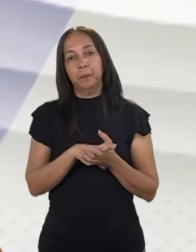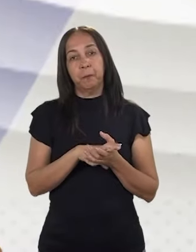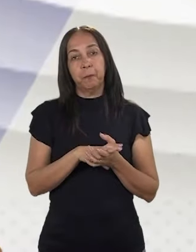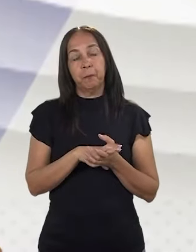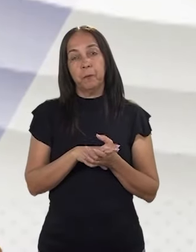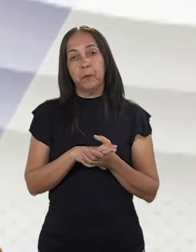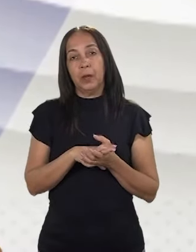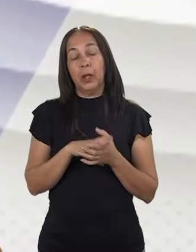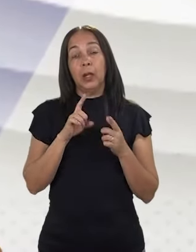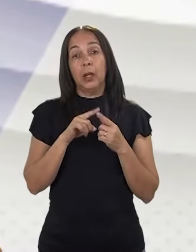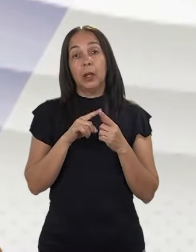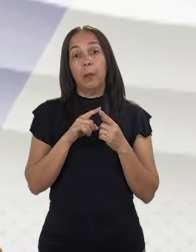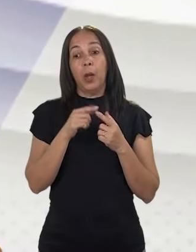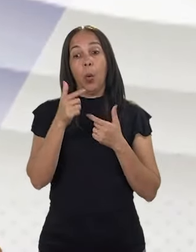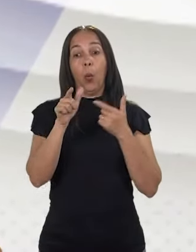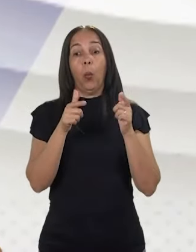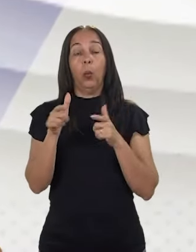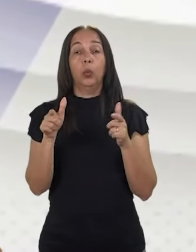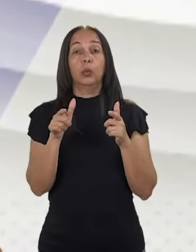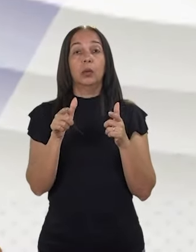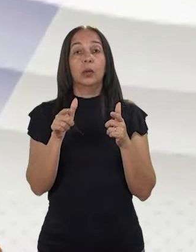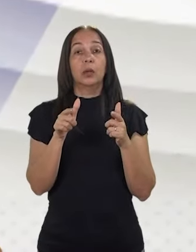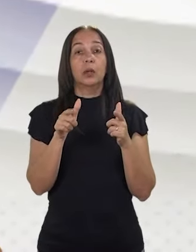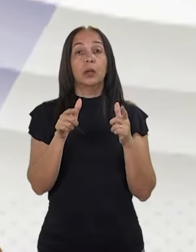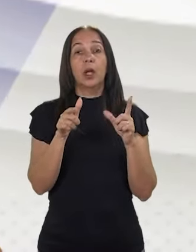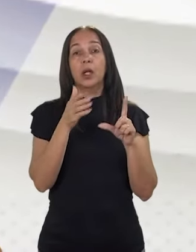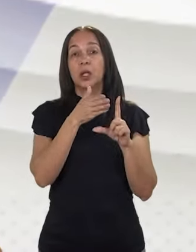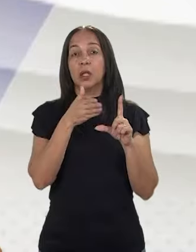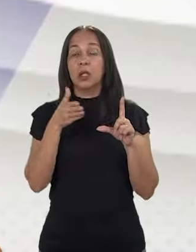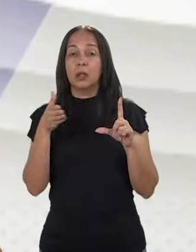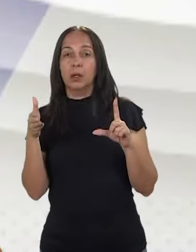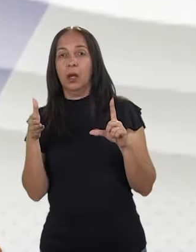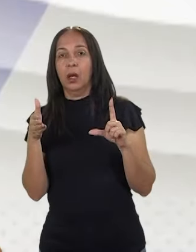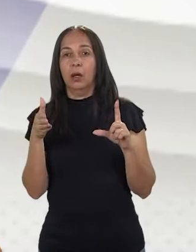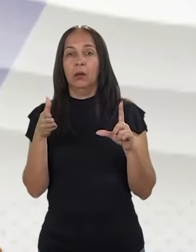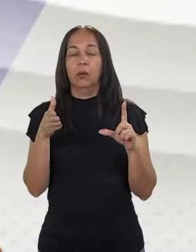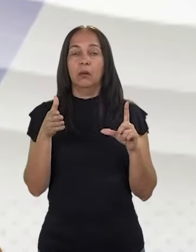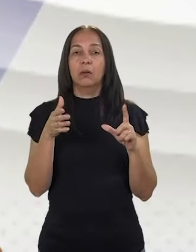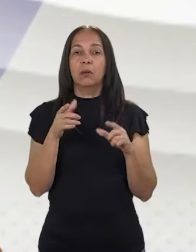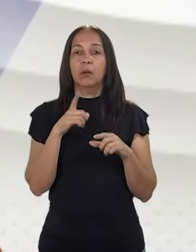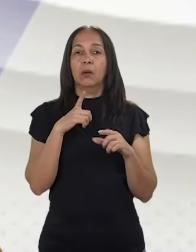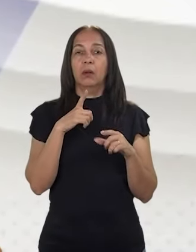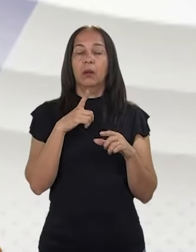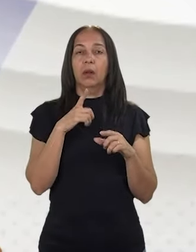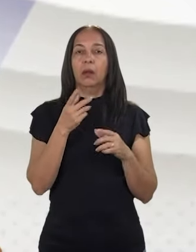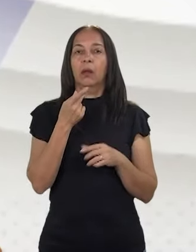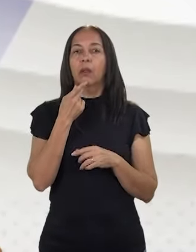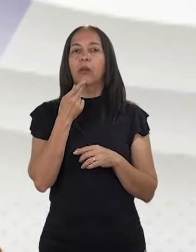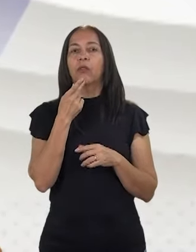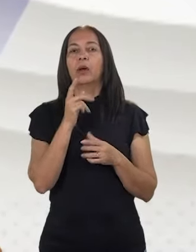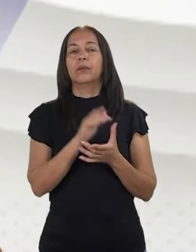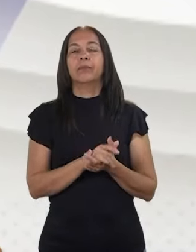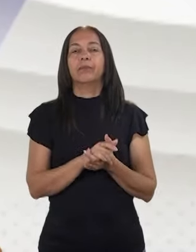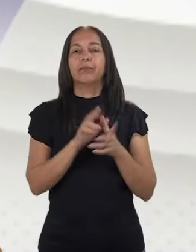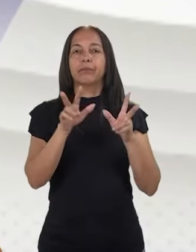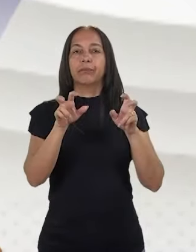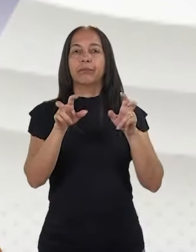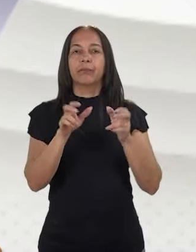e e todas as outras eh séries que existem aí em vários streams que falam sobre tecnologia sobre perfilização